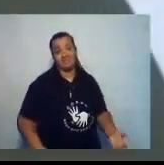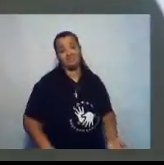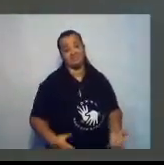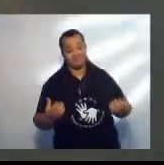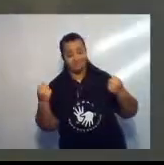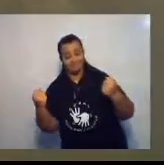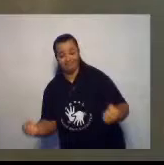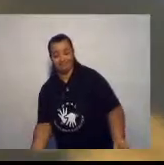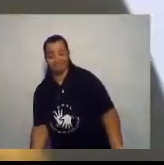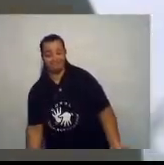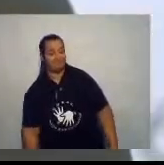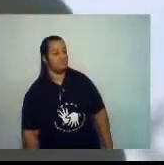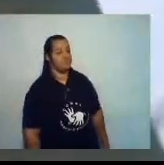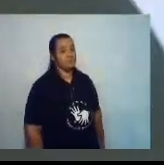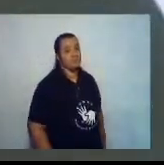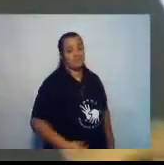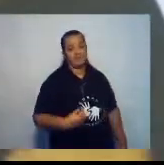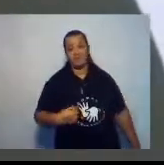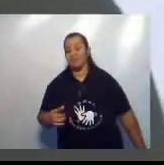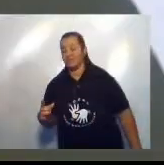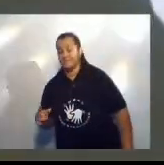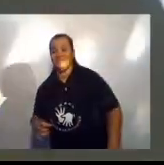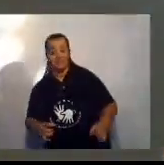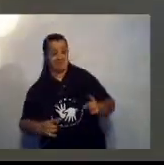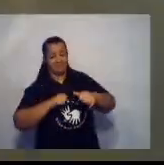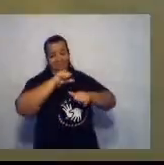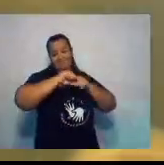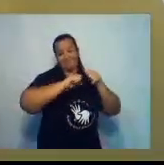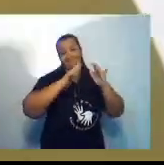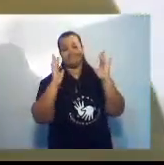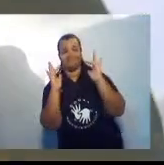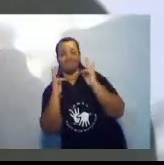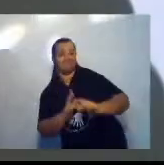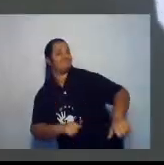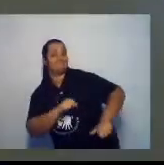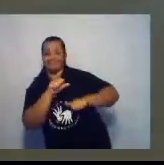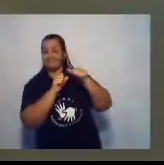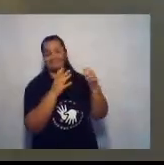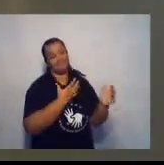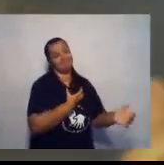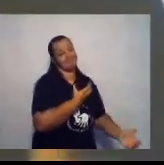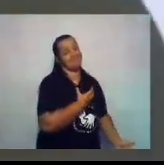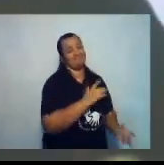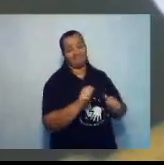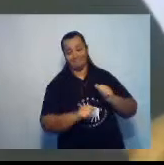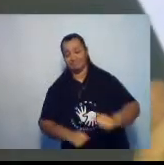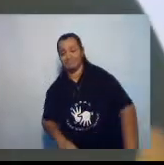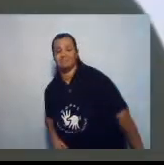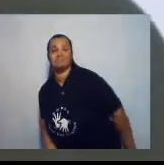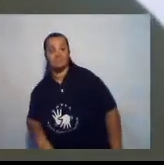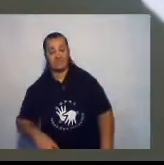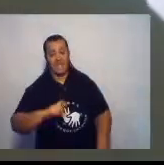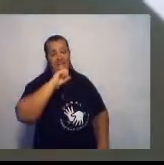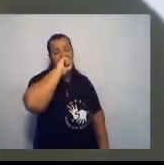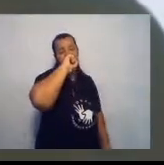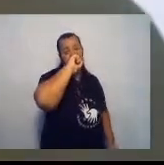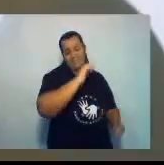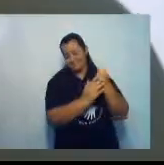eu aceitei por um instante, a verdade é que amante não quer ser amante. É